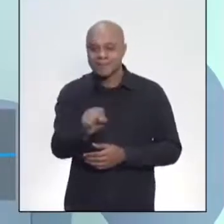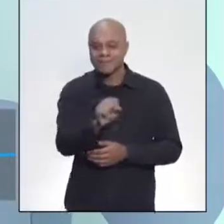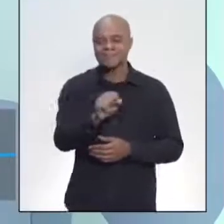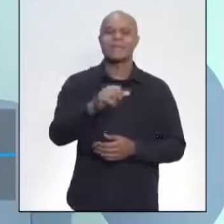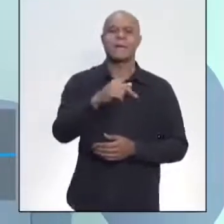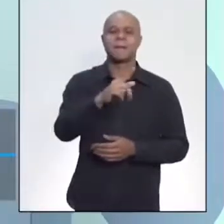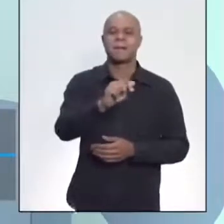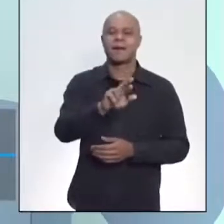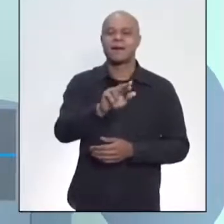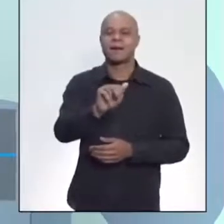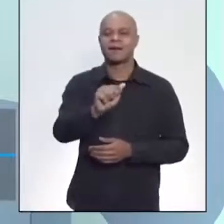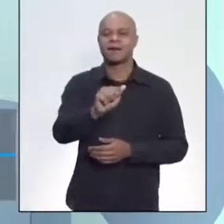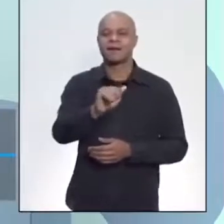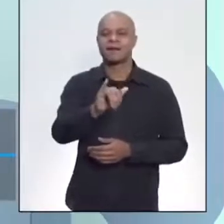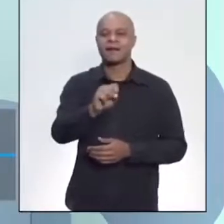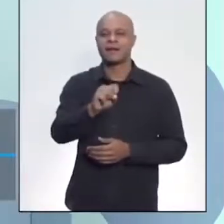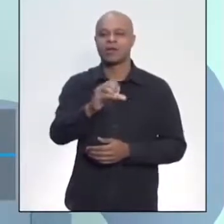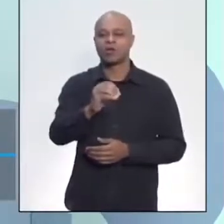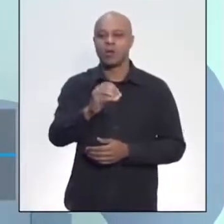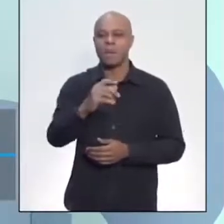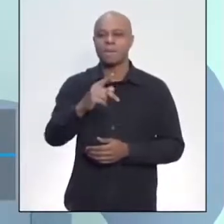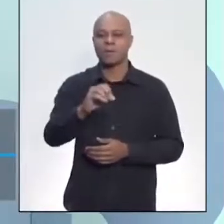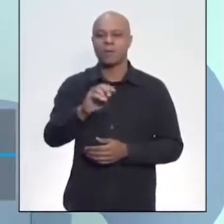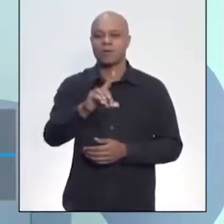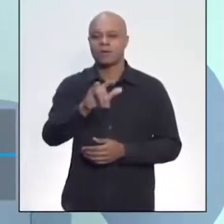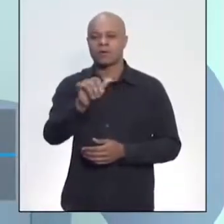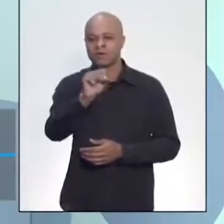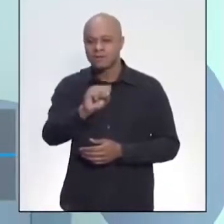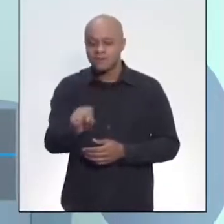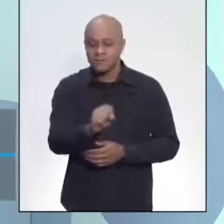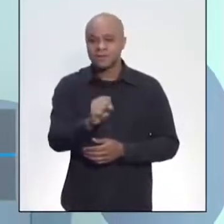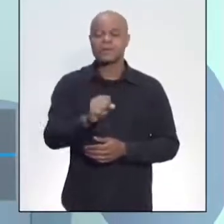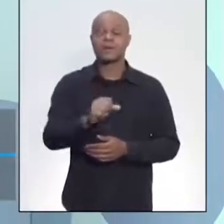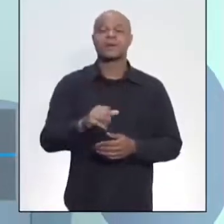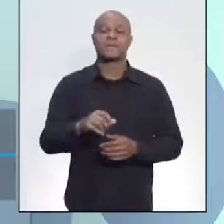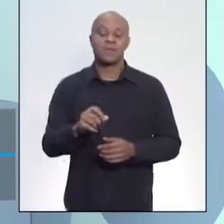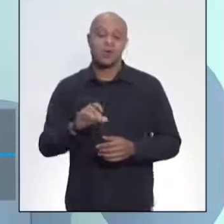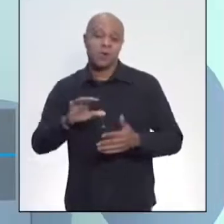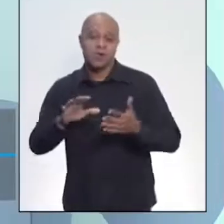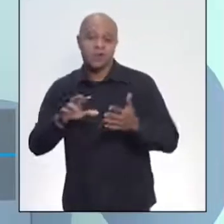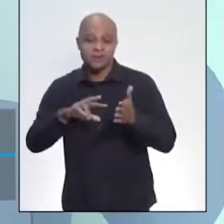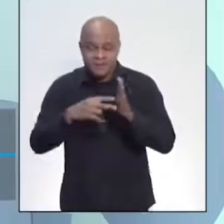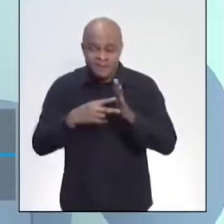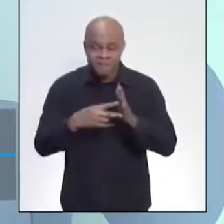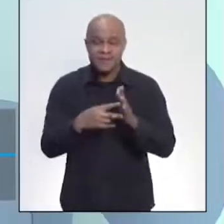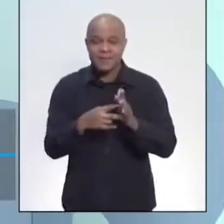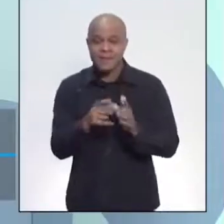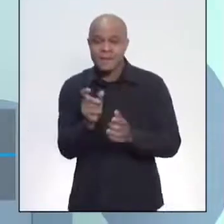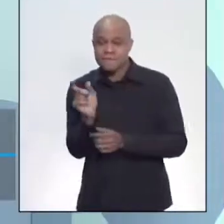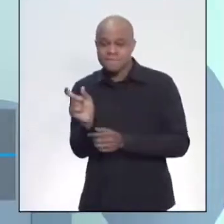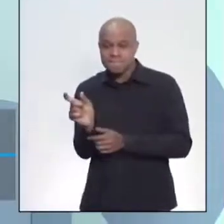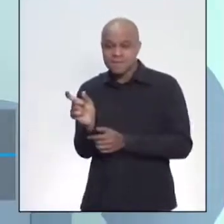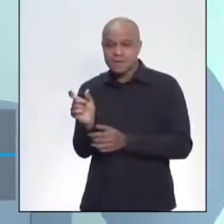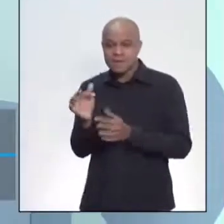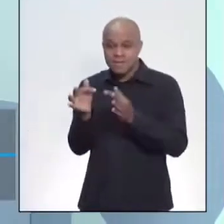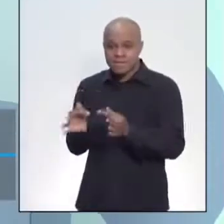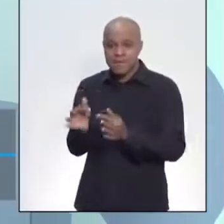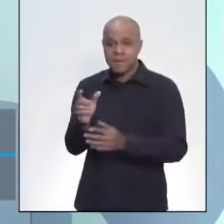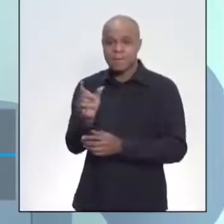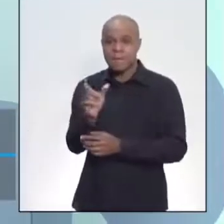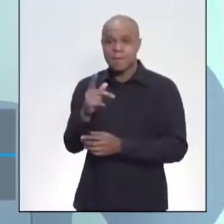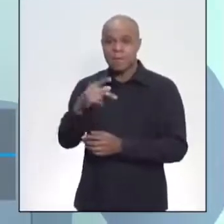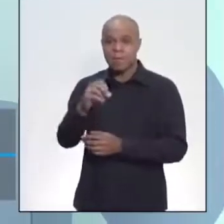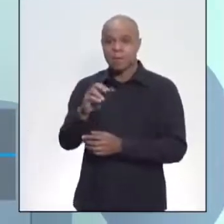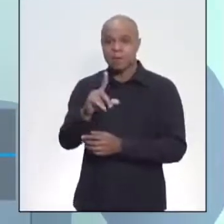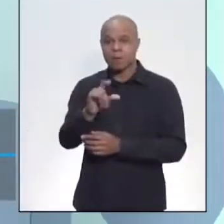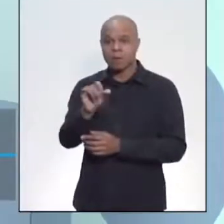Paraisópolis Ou seja a ao nome Police cidade está faz parte aí